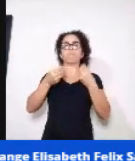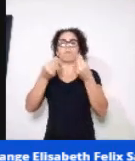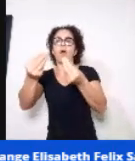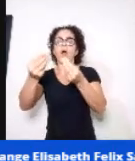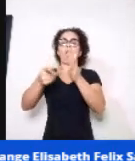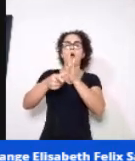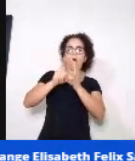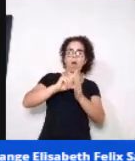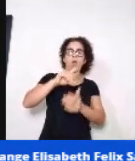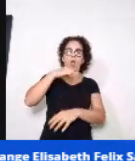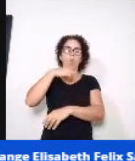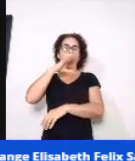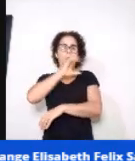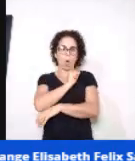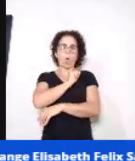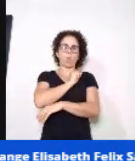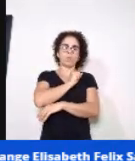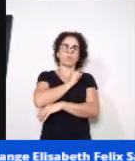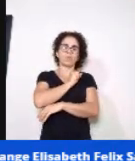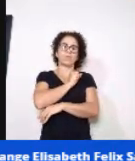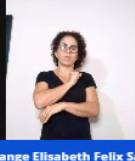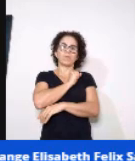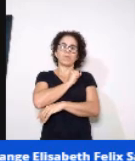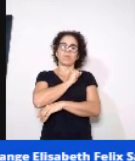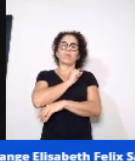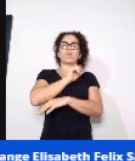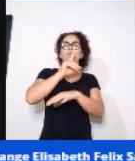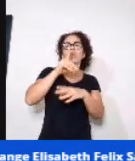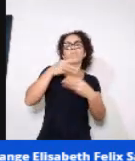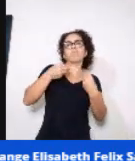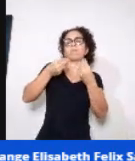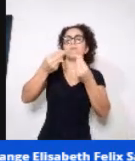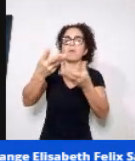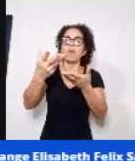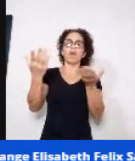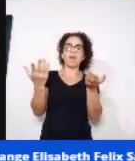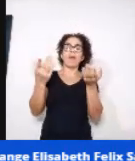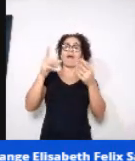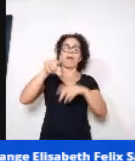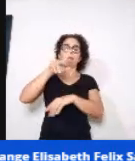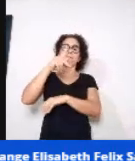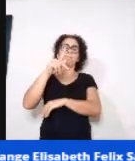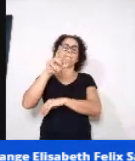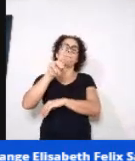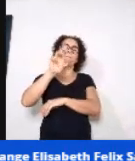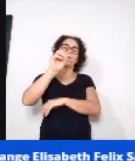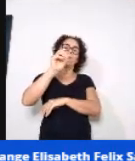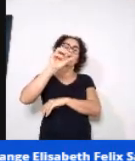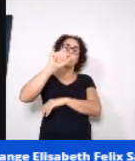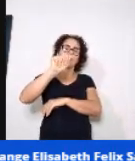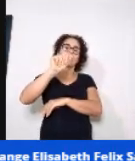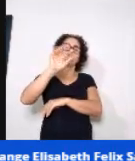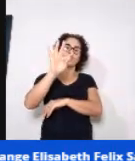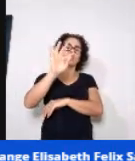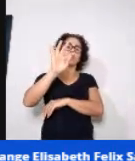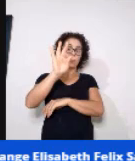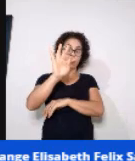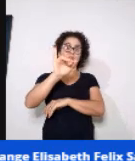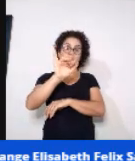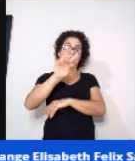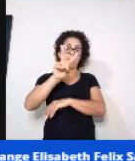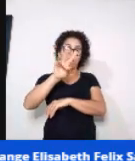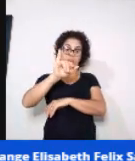gosto de estar com as demandas em dia. Isso é proatividade. O professor precisa disso. Como é que eu vou cobrar